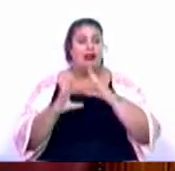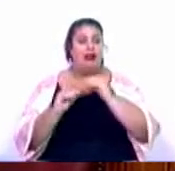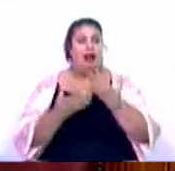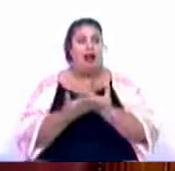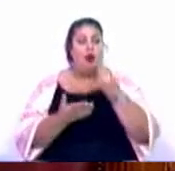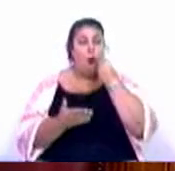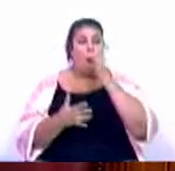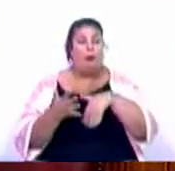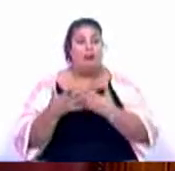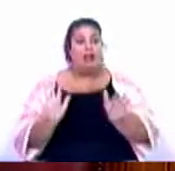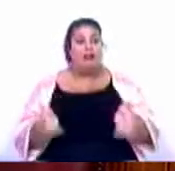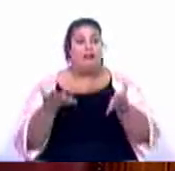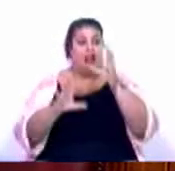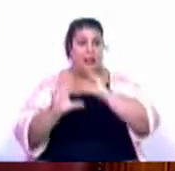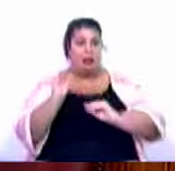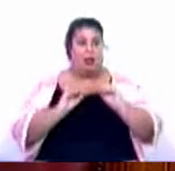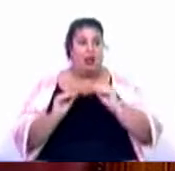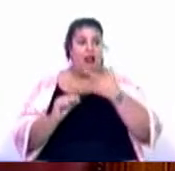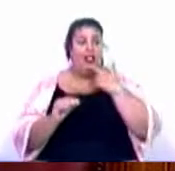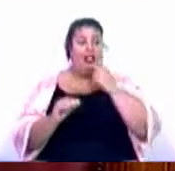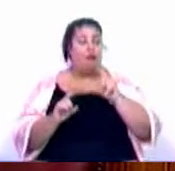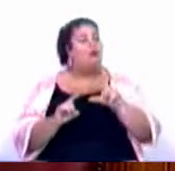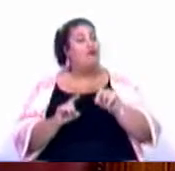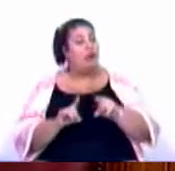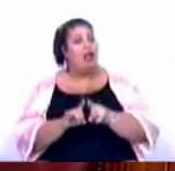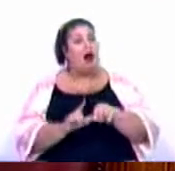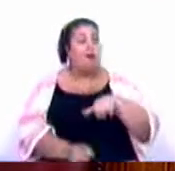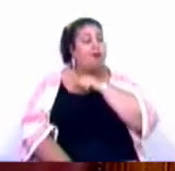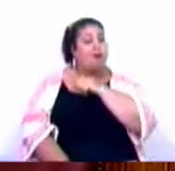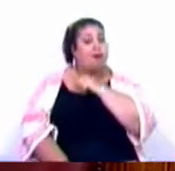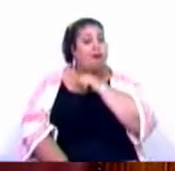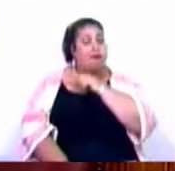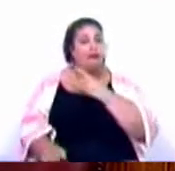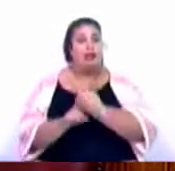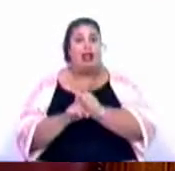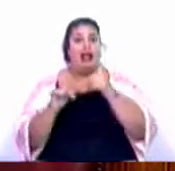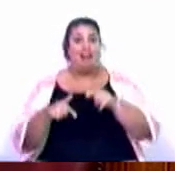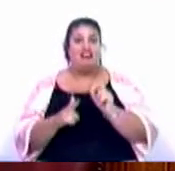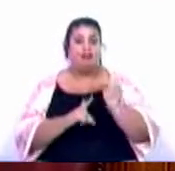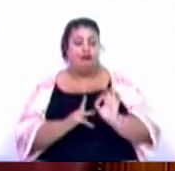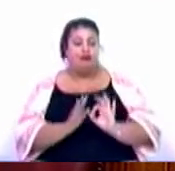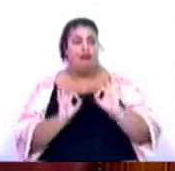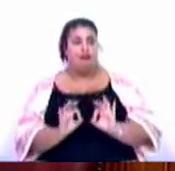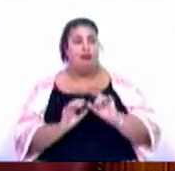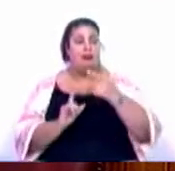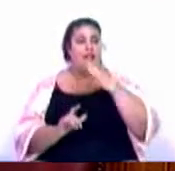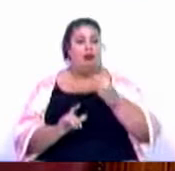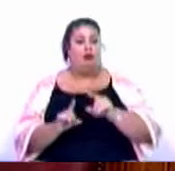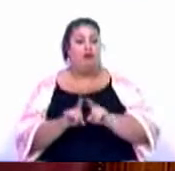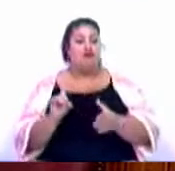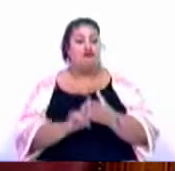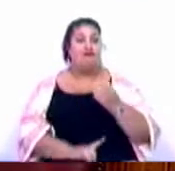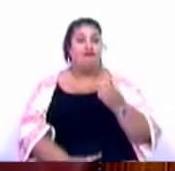alunos e, muito menos, podemos permitir-nos ignorar a dimensão destas medidas do Governo para que um aluno saia